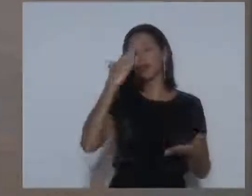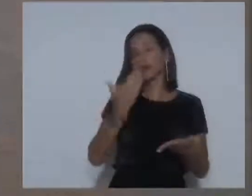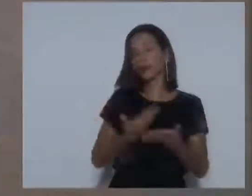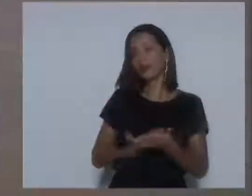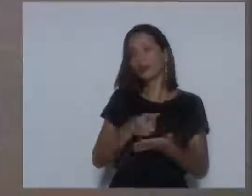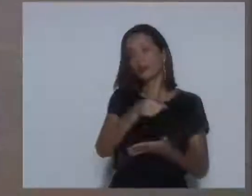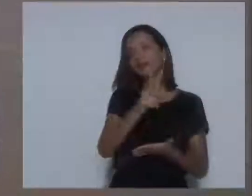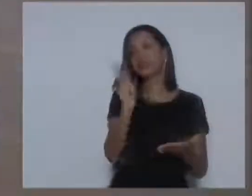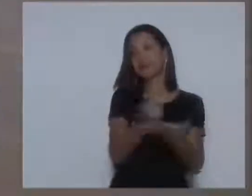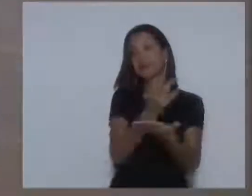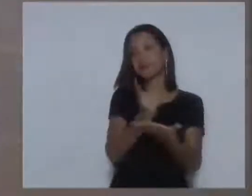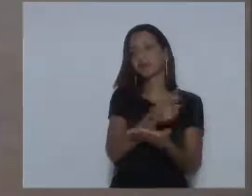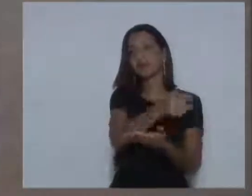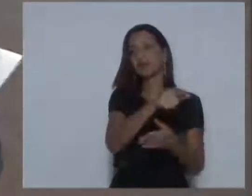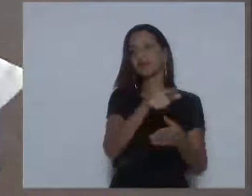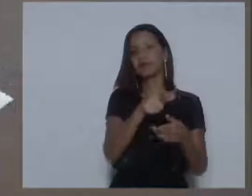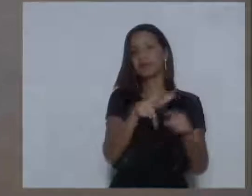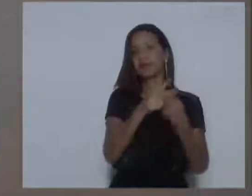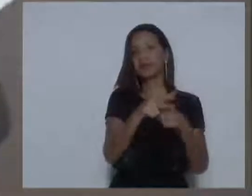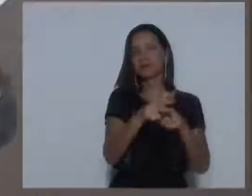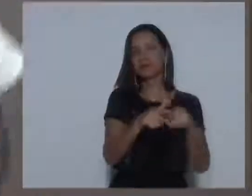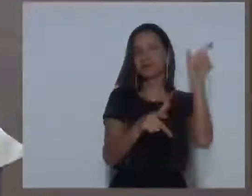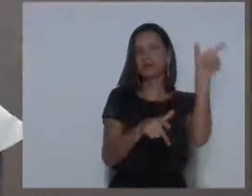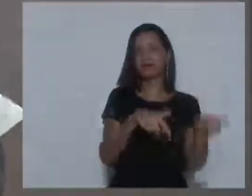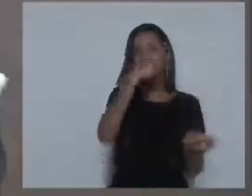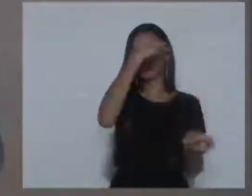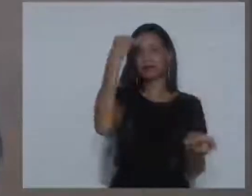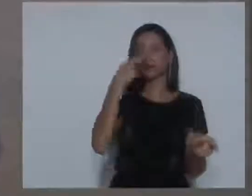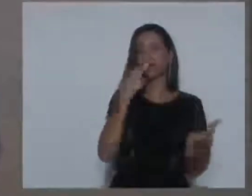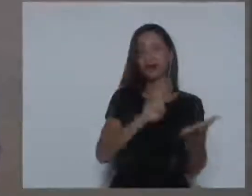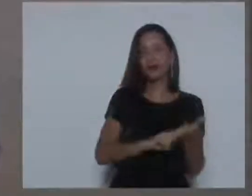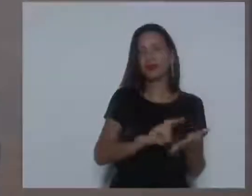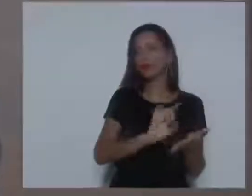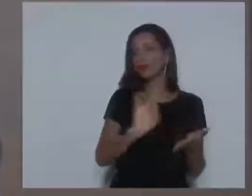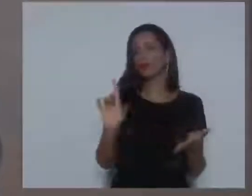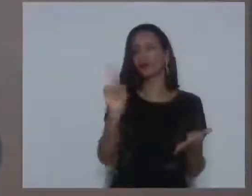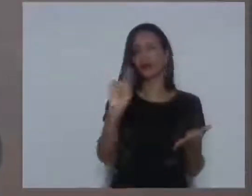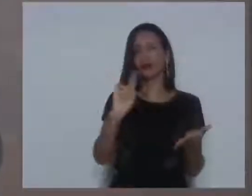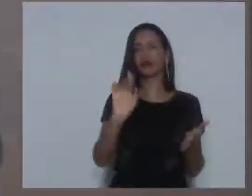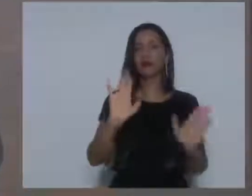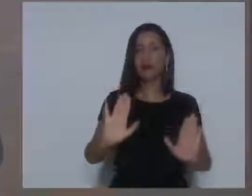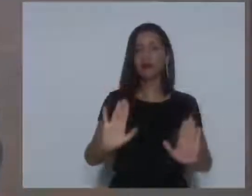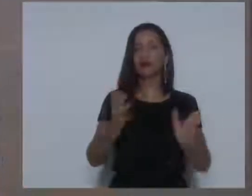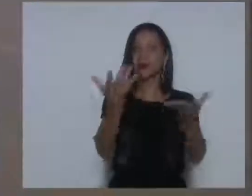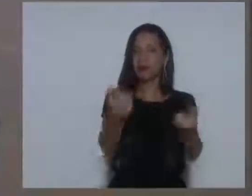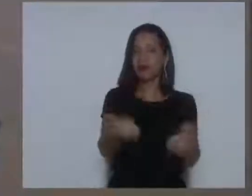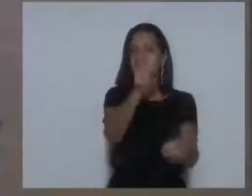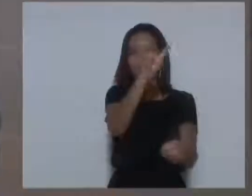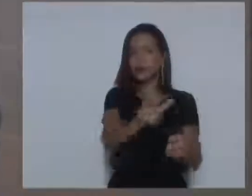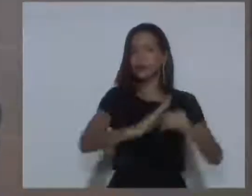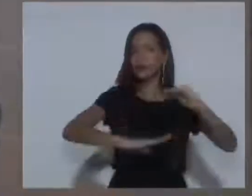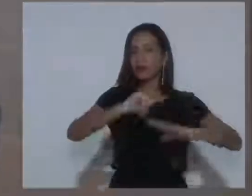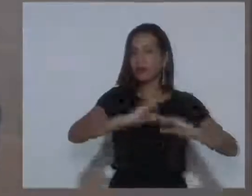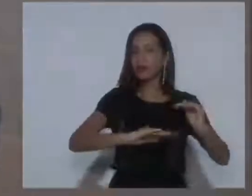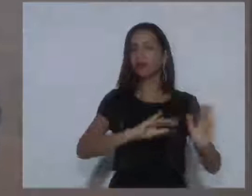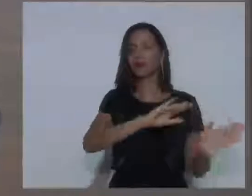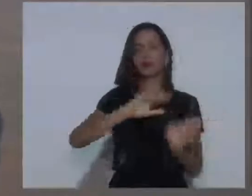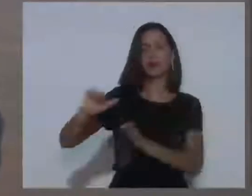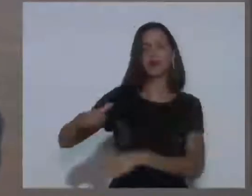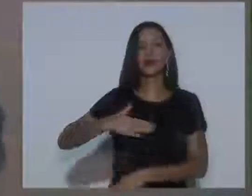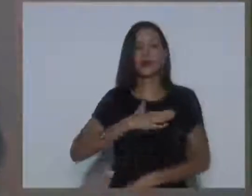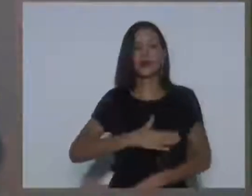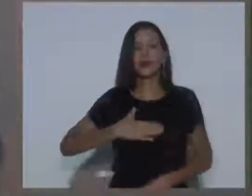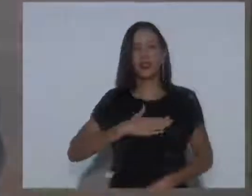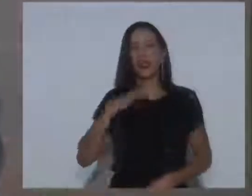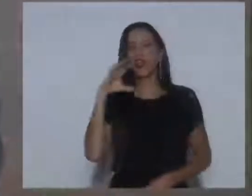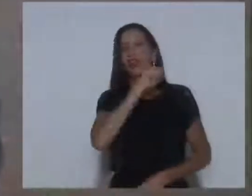prefeito corrigisse, né, não só na carta, mas como concepção de cidade. Eu também quero falar rapidamente